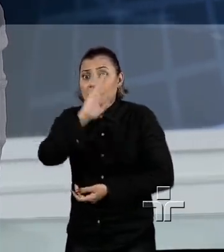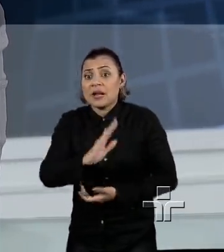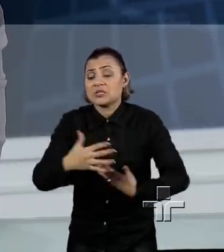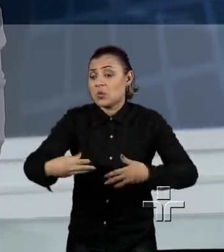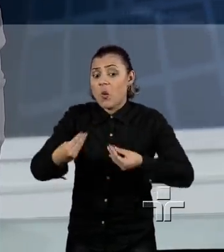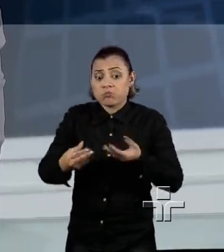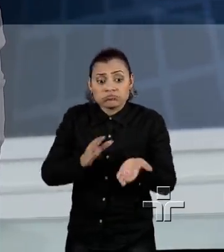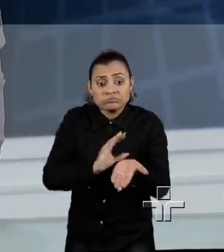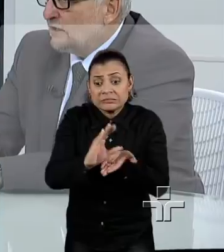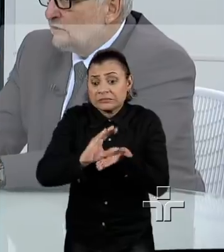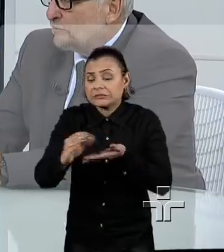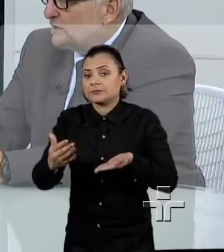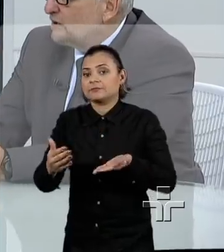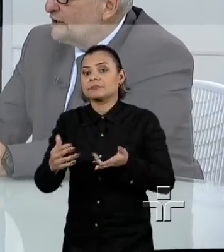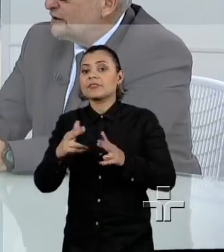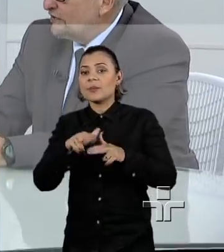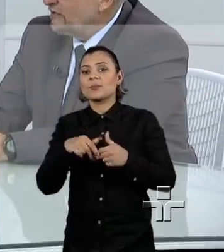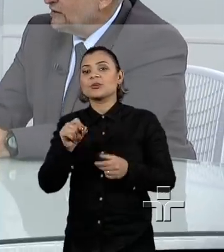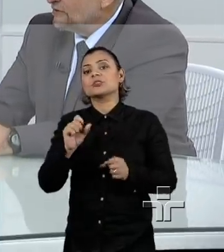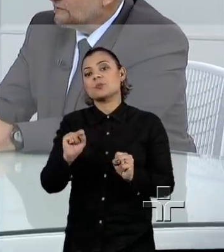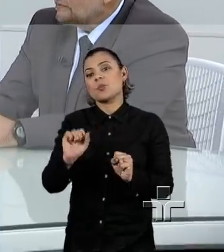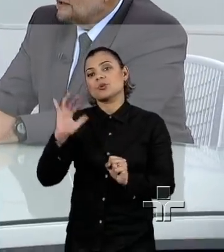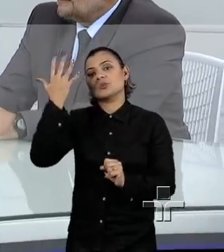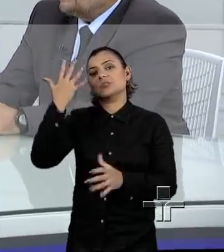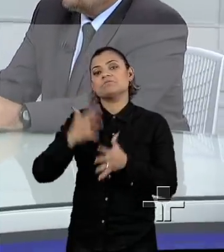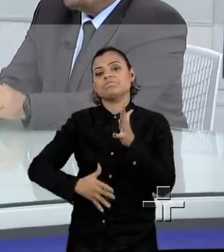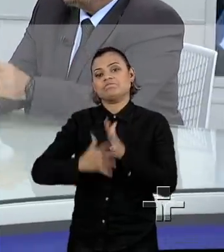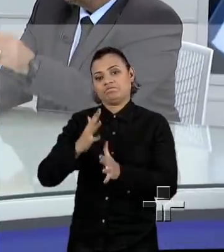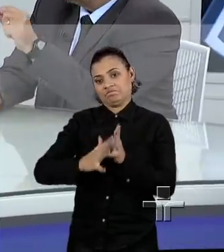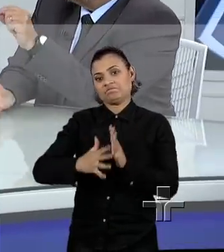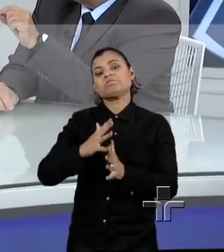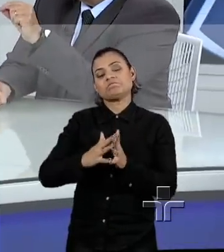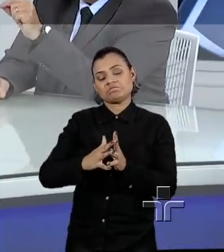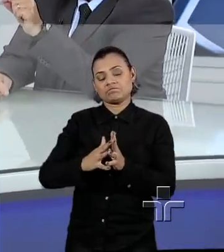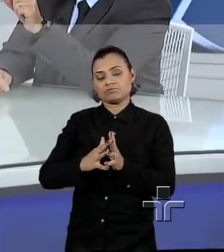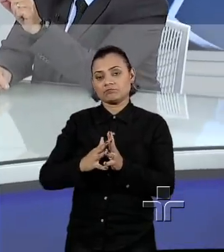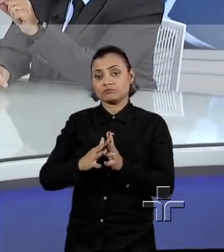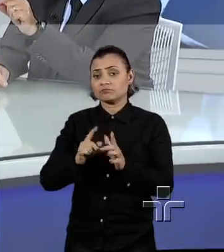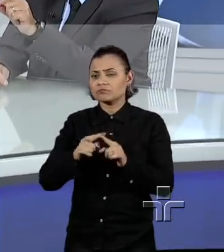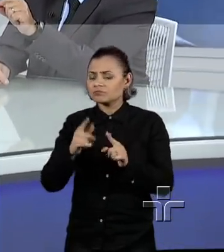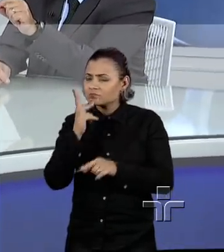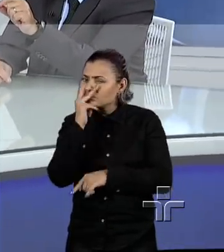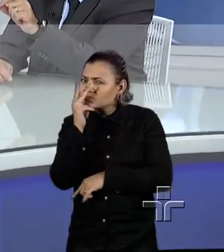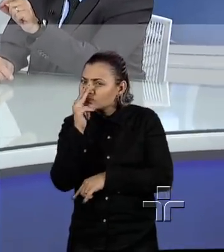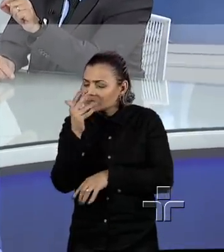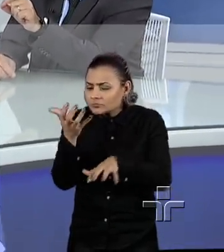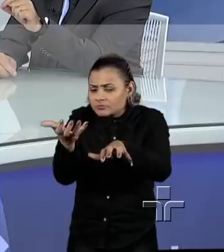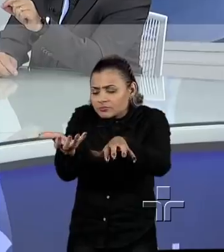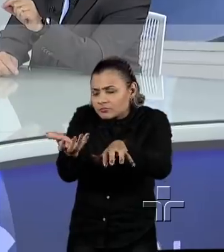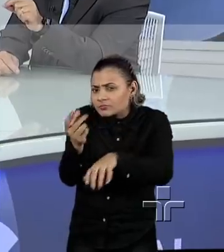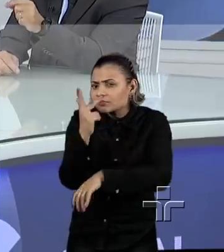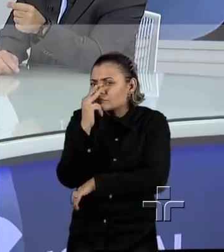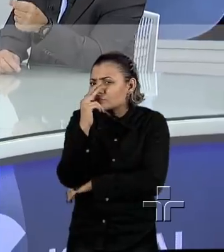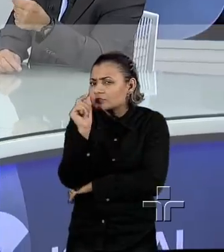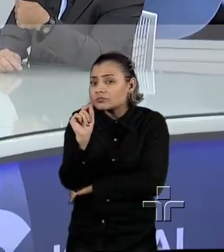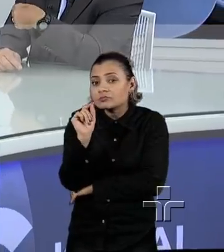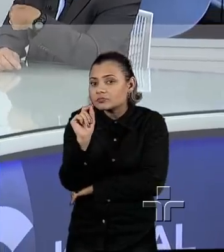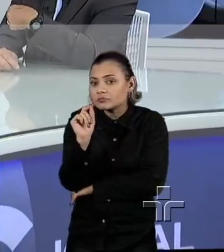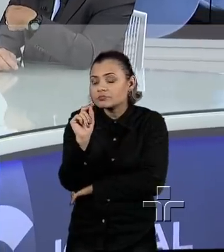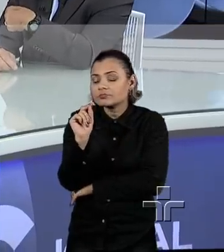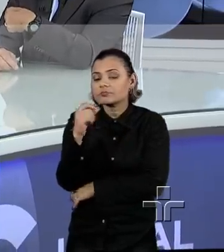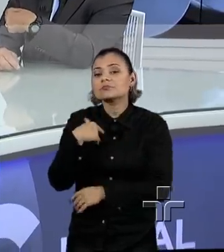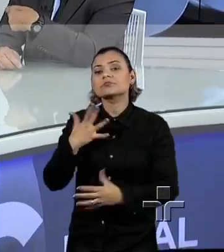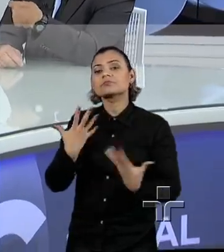país, e você podia usar isso para dinamitar o sistema. Dá a impressão que o Congresso resolveu